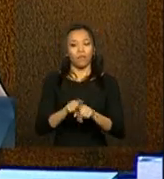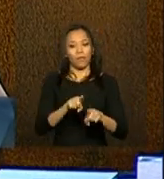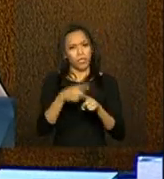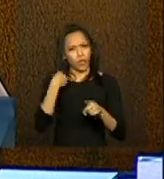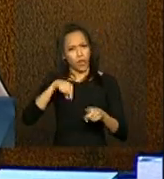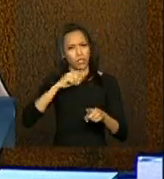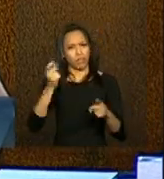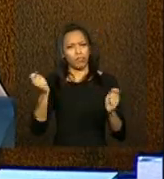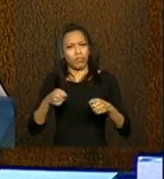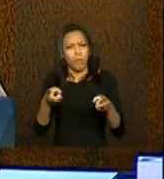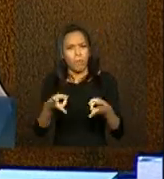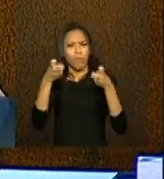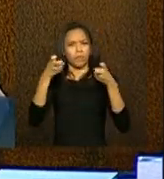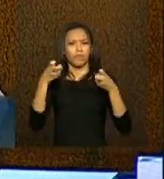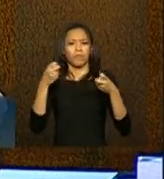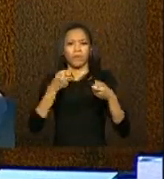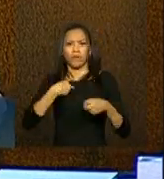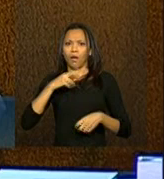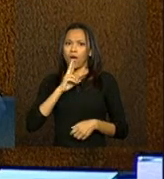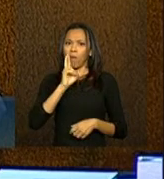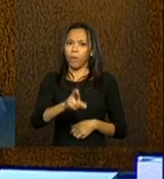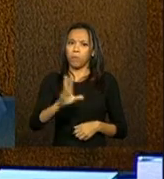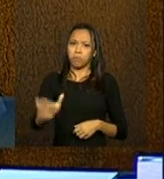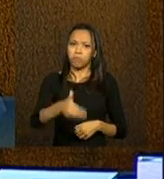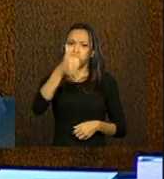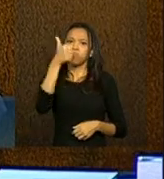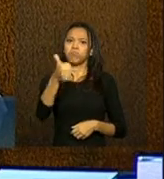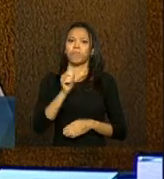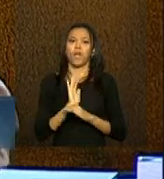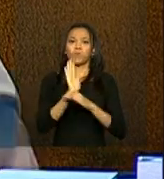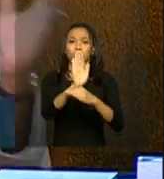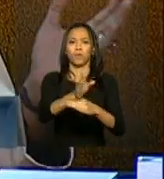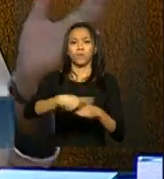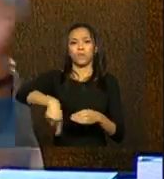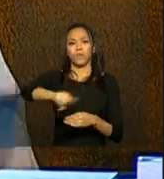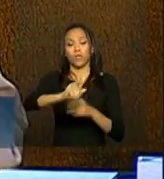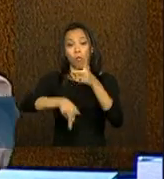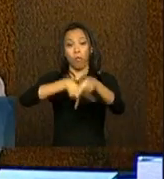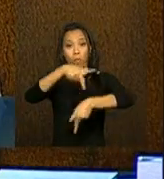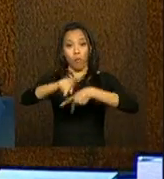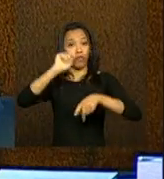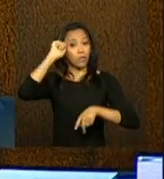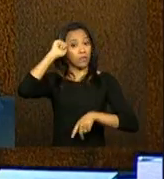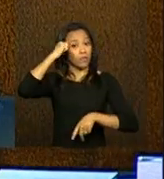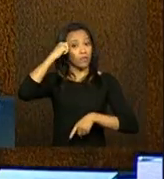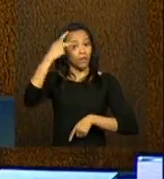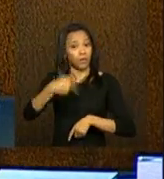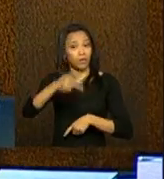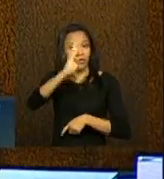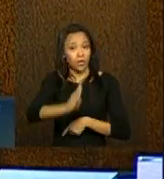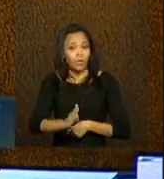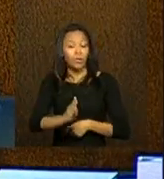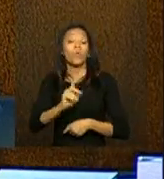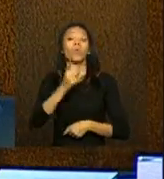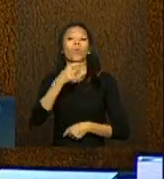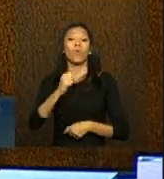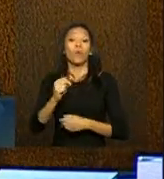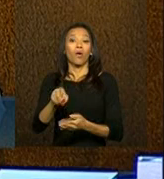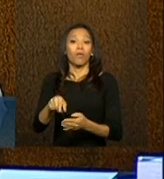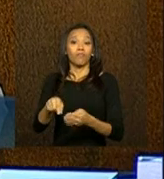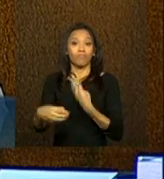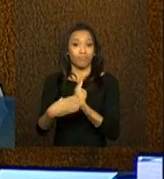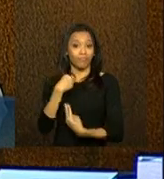resultado, o impacto sobre a população negra no Brasil a partir da avaliação que nos foi apresentada